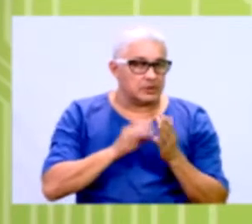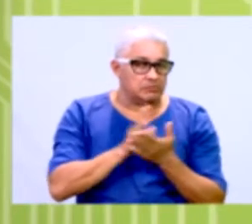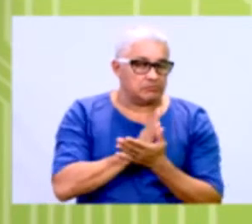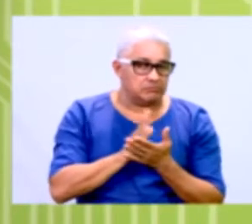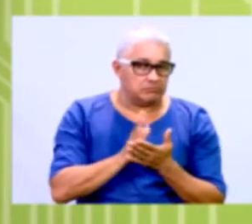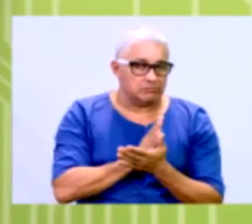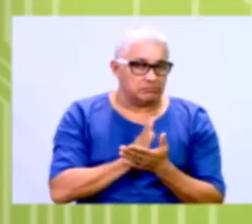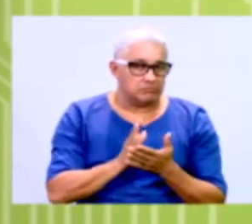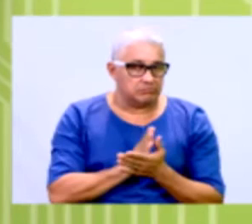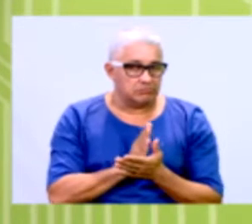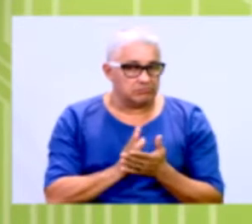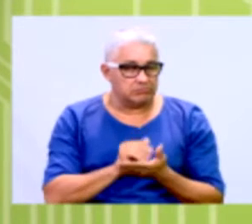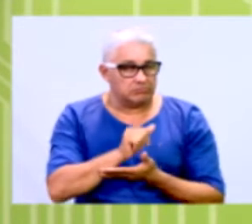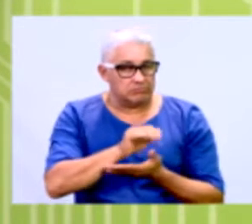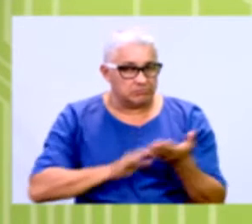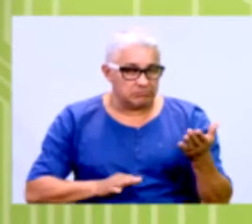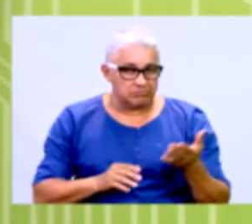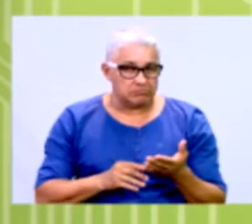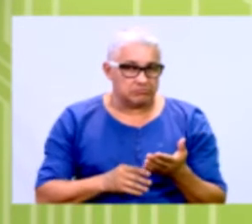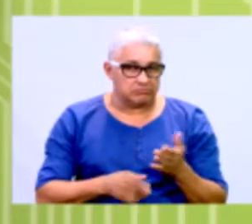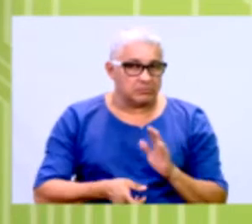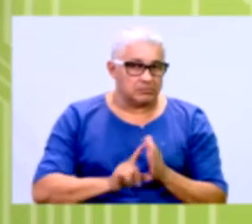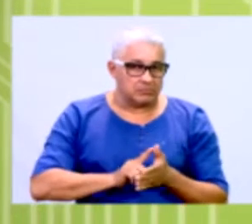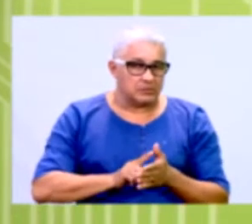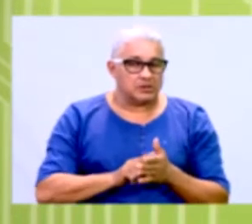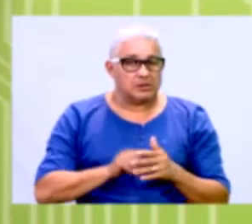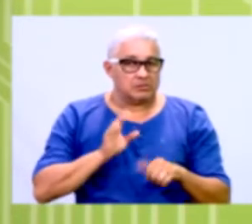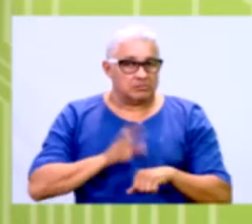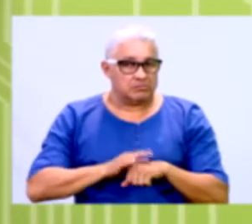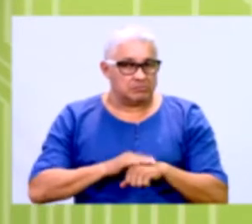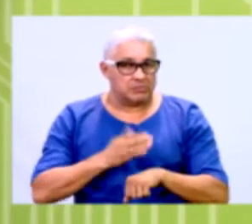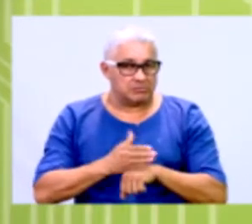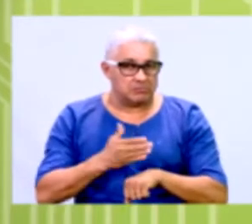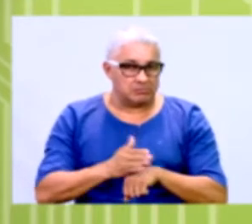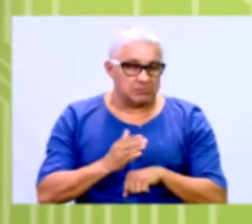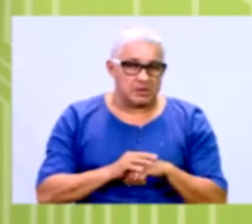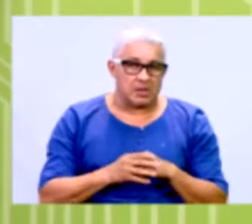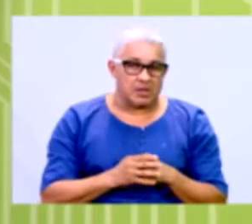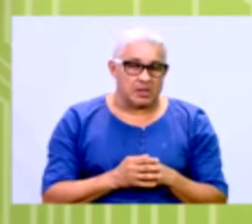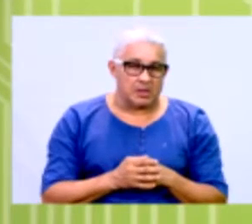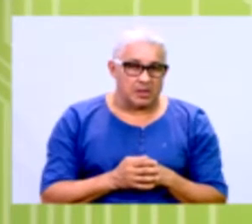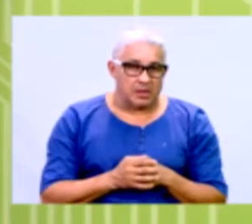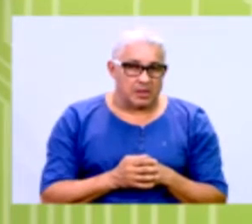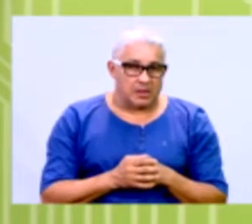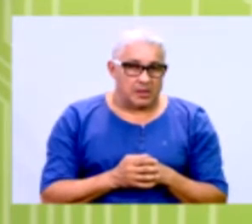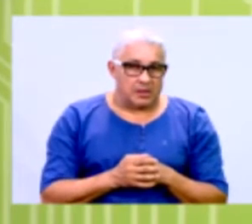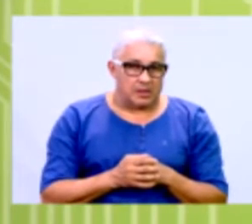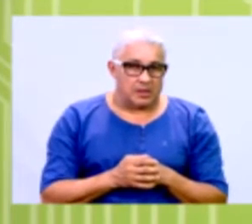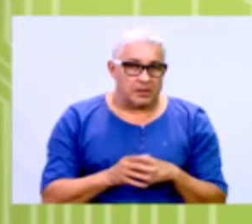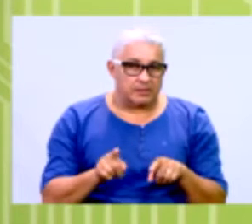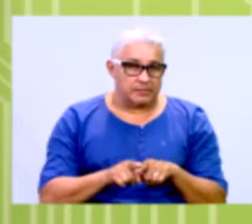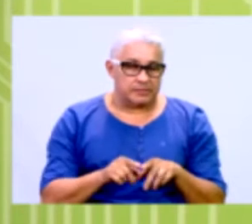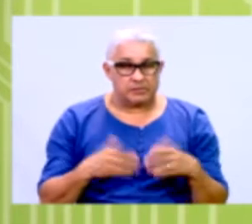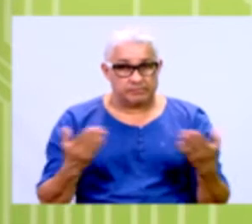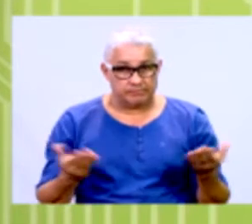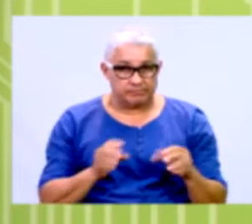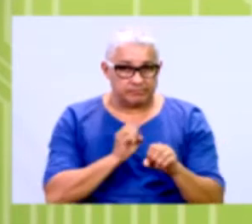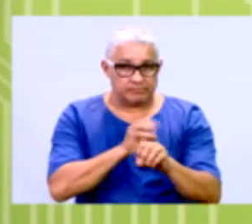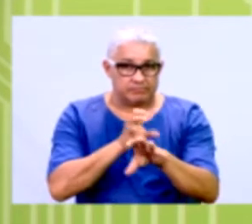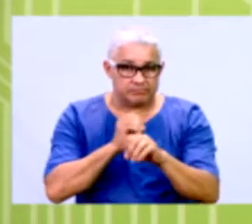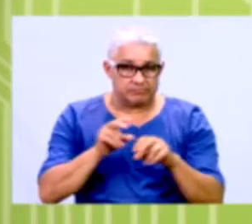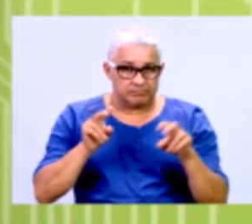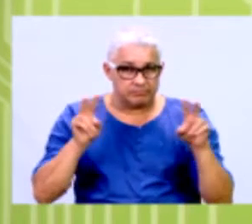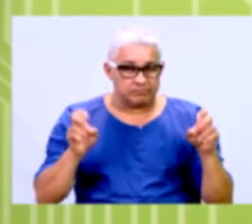sobre as atividades que foram desenvolvidas aí nesse período, né? Hoje nós trabalhamos especificamente